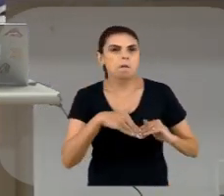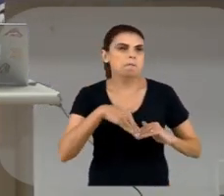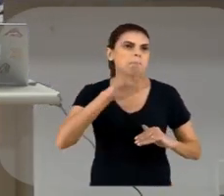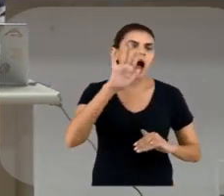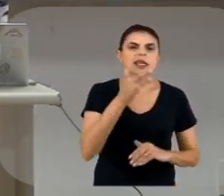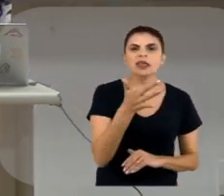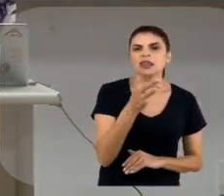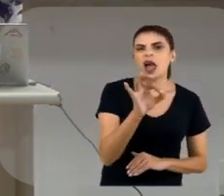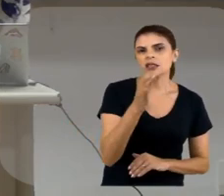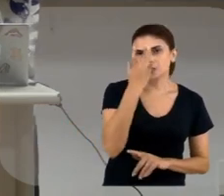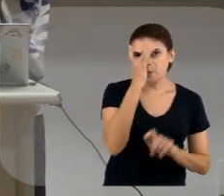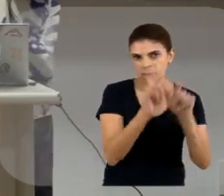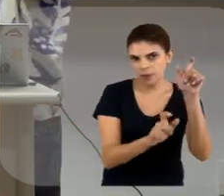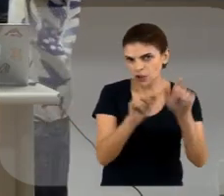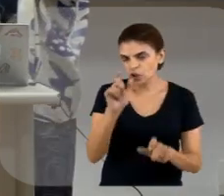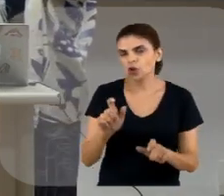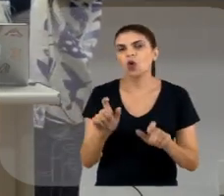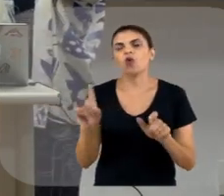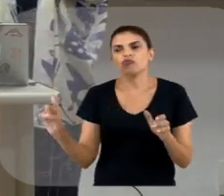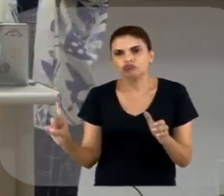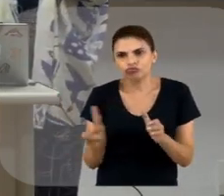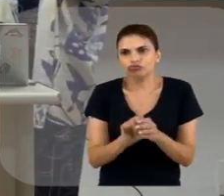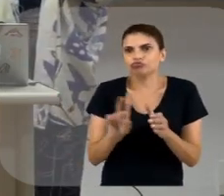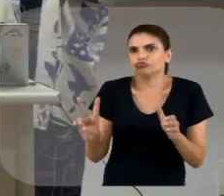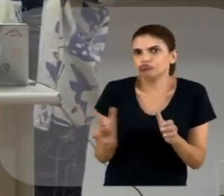6 ou mais 10 pessoas envolvidas